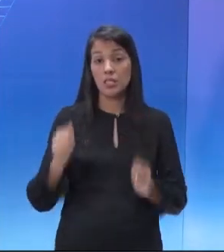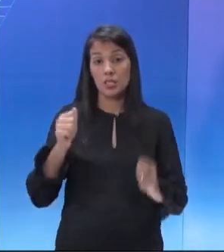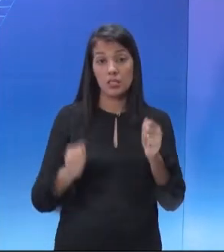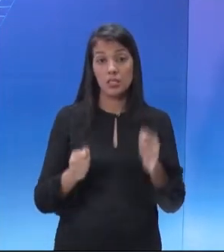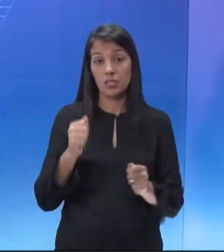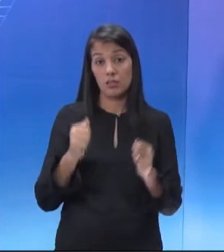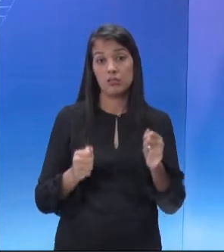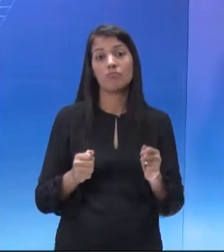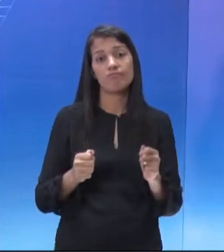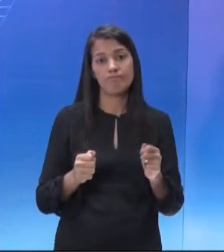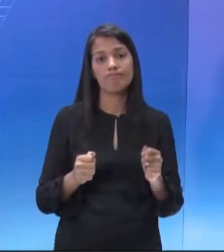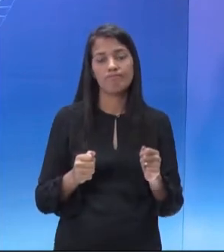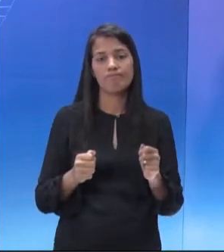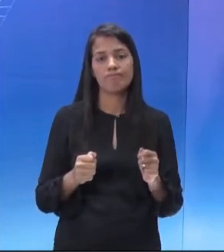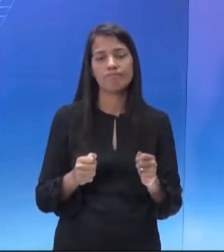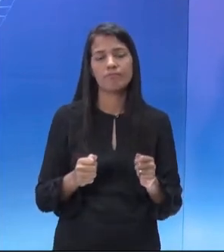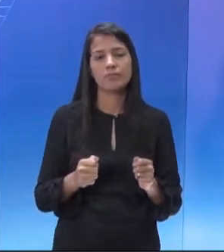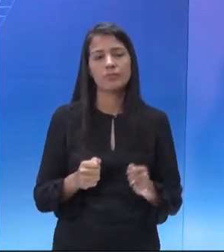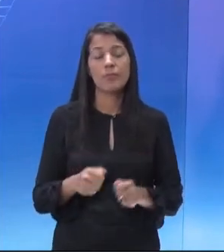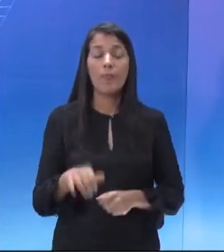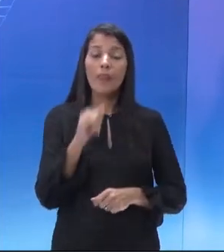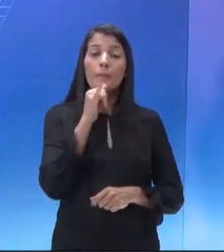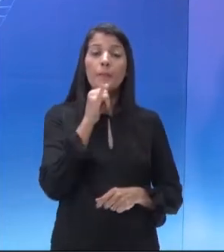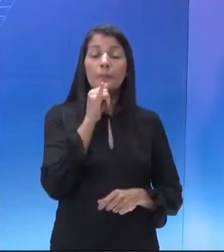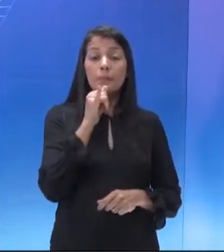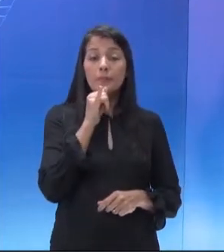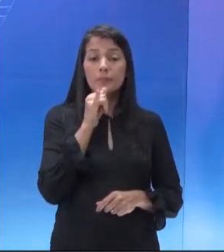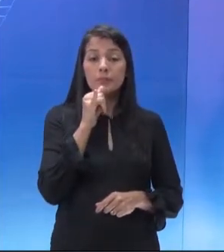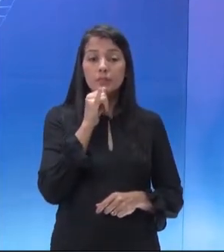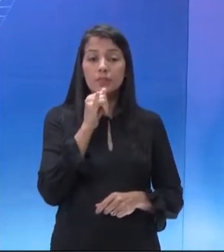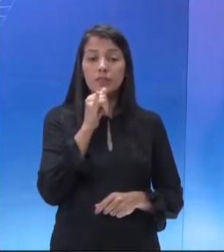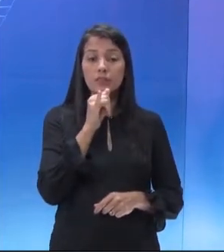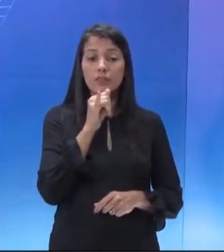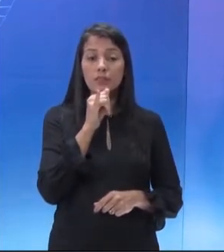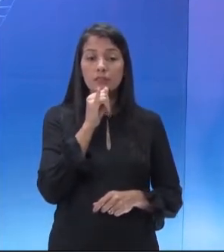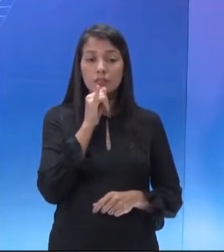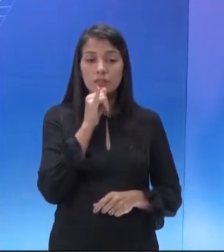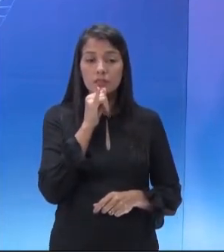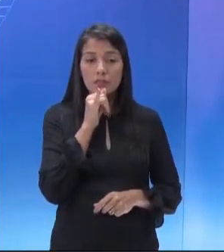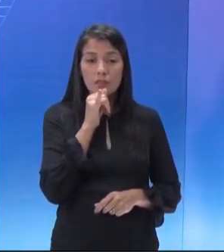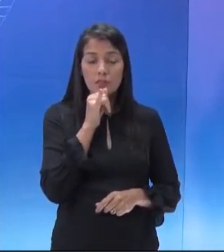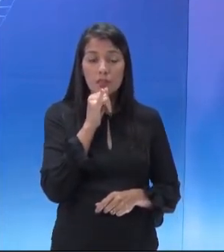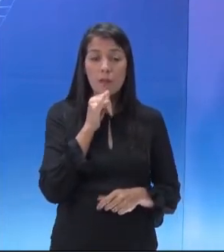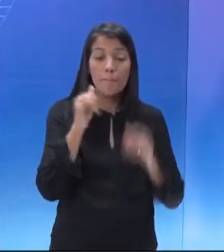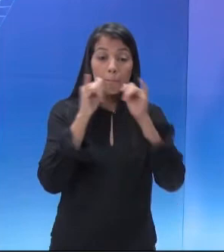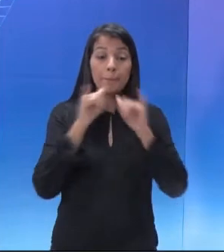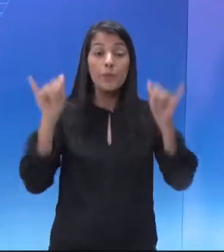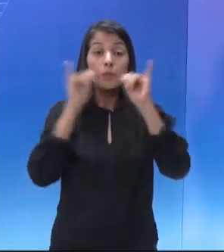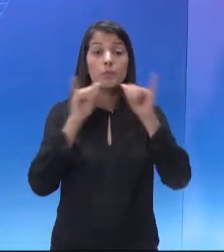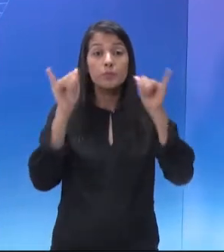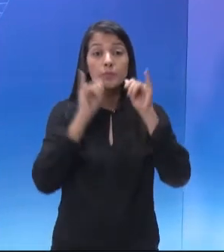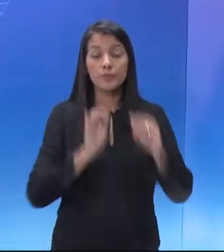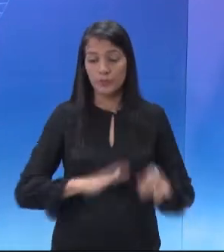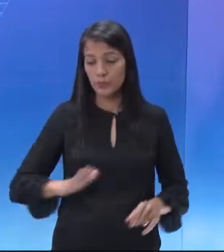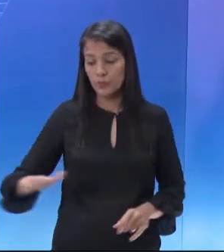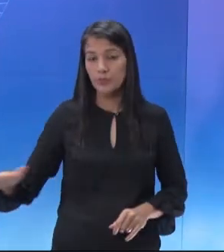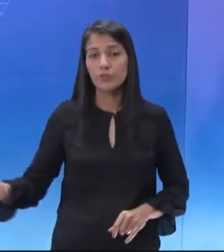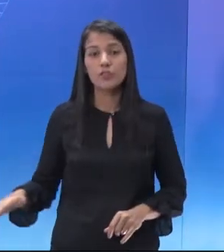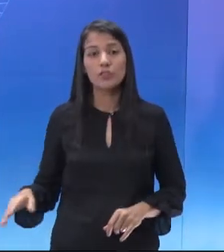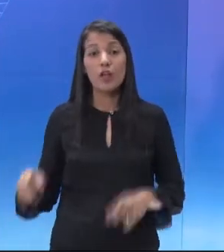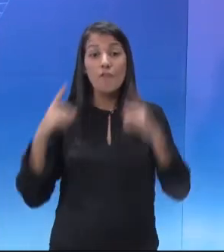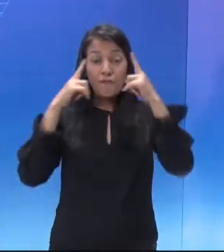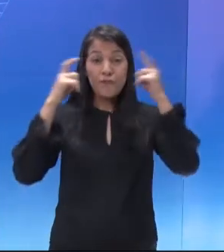organiza toda a questão do trânsito, você querendo ou não, eu querendo ou não, porque isso é uma imposição do Estado brasileiro. Por exemplo,